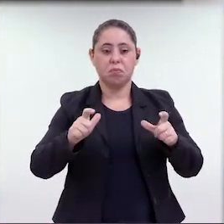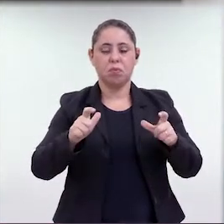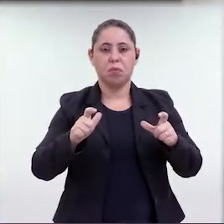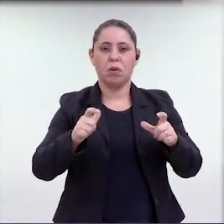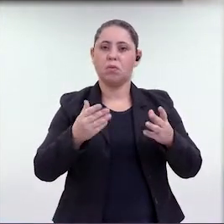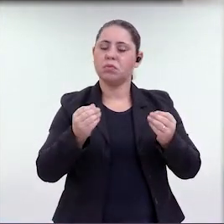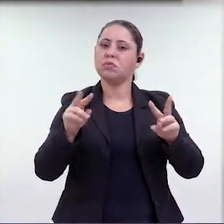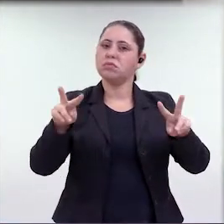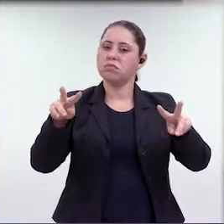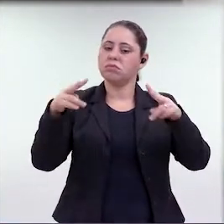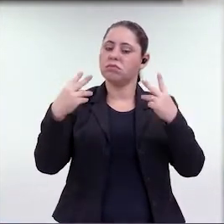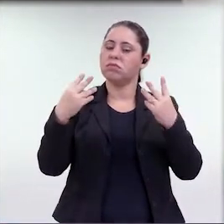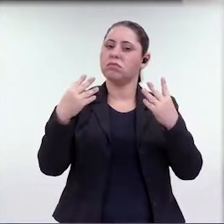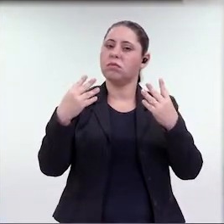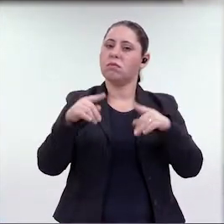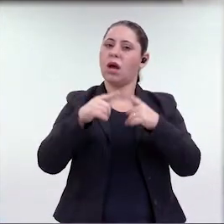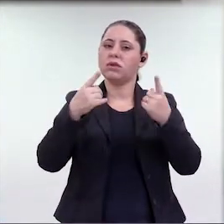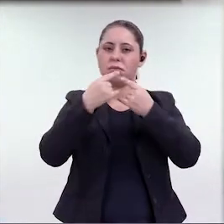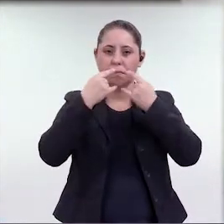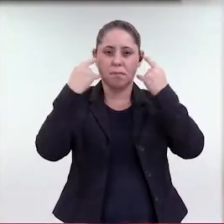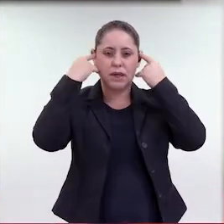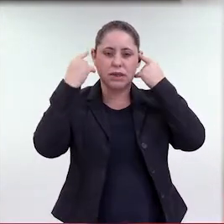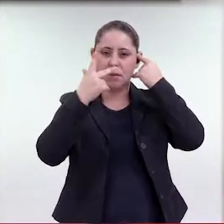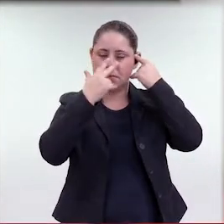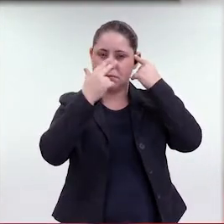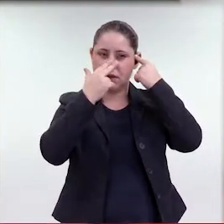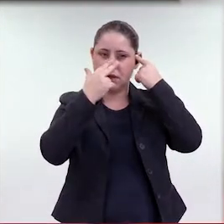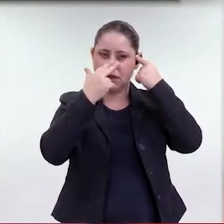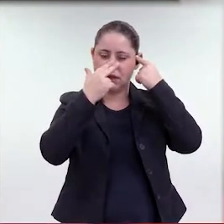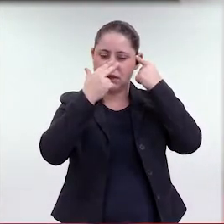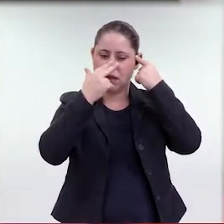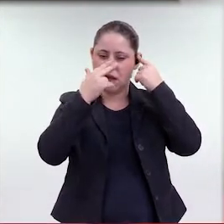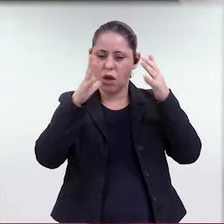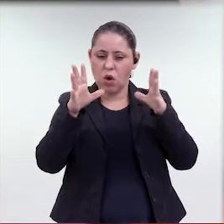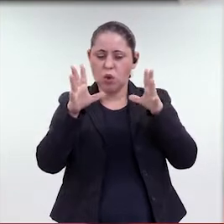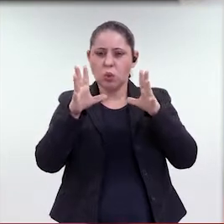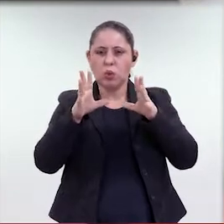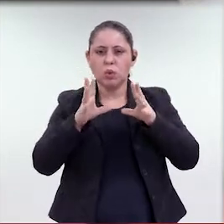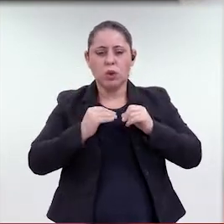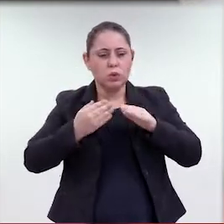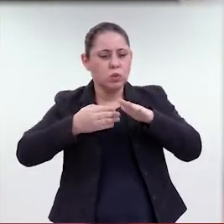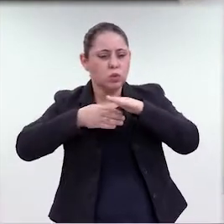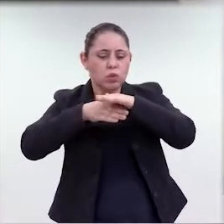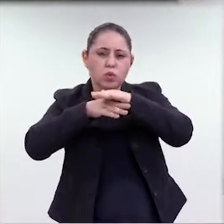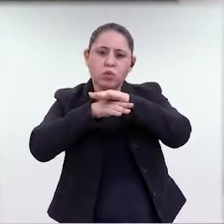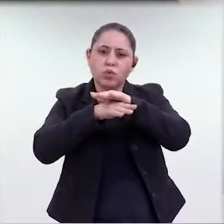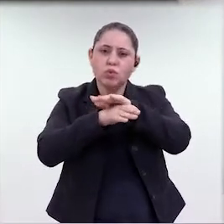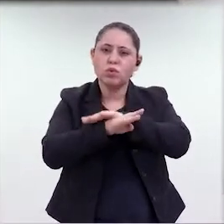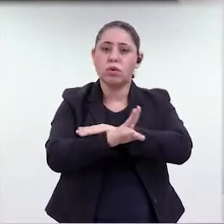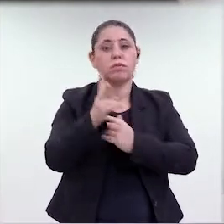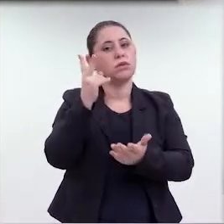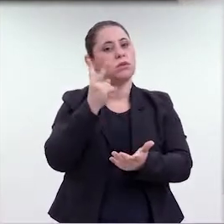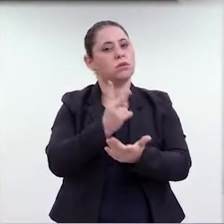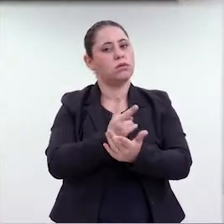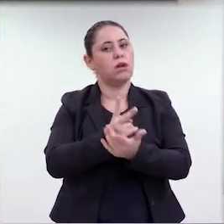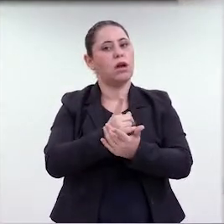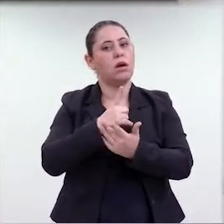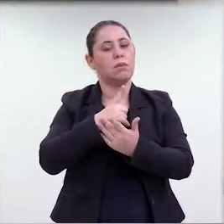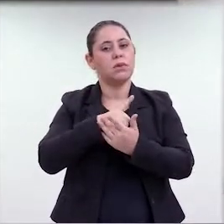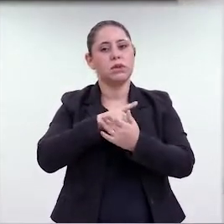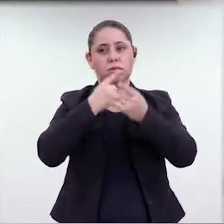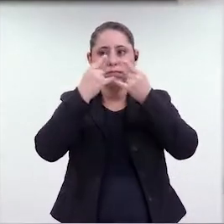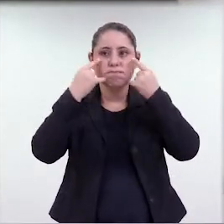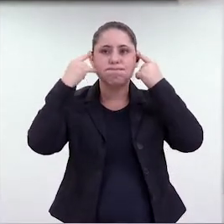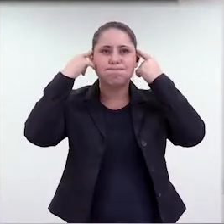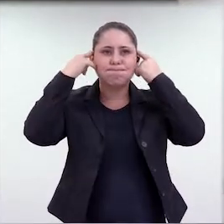alta. Só que a máscara, ela vem assim ainda como uma questão para agregar um hábito de você ter o tempo inteiro